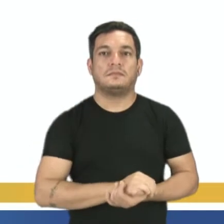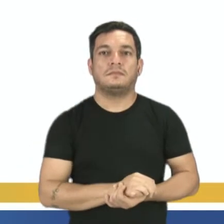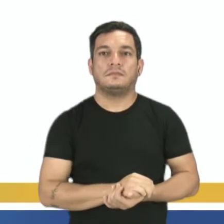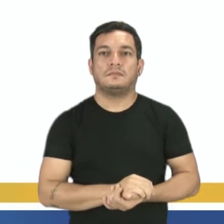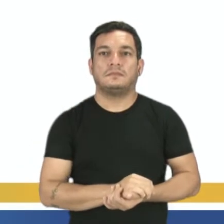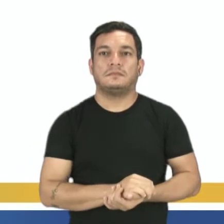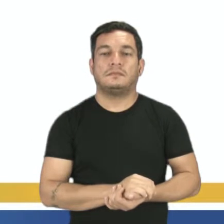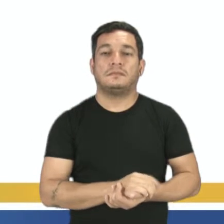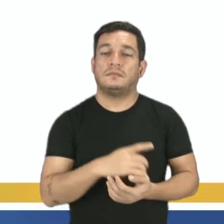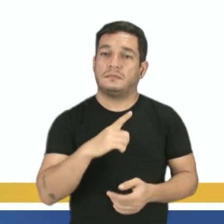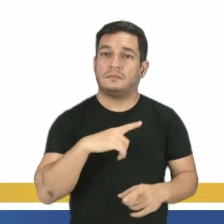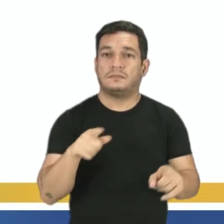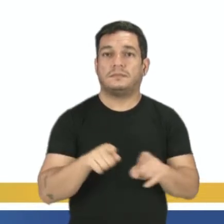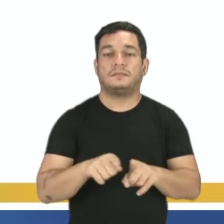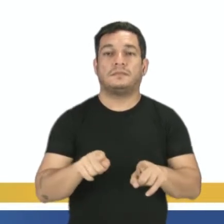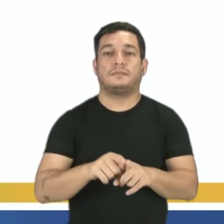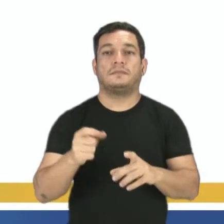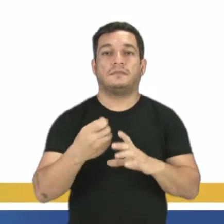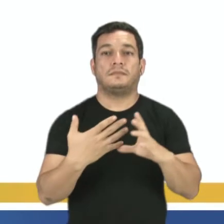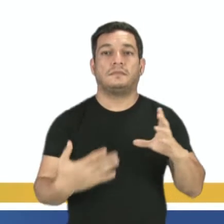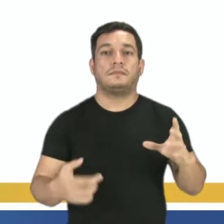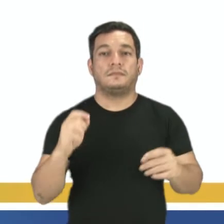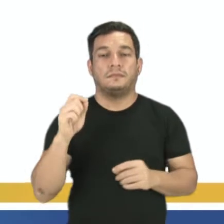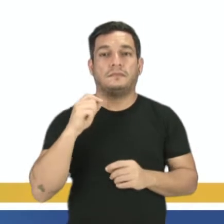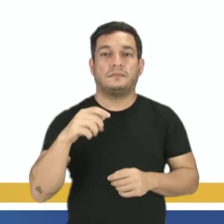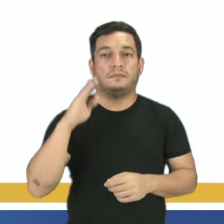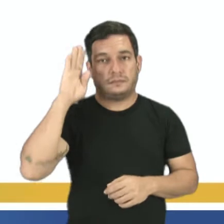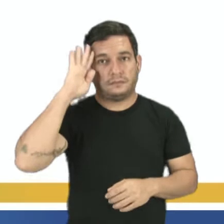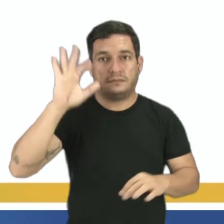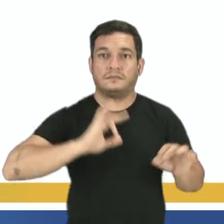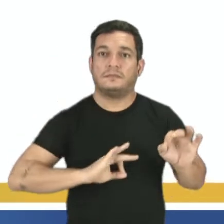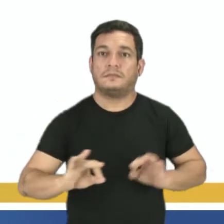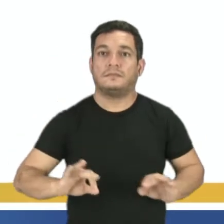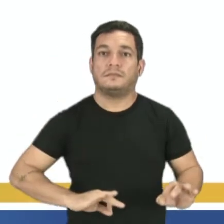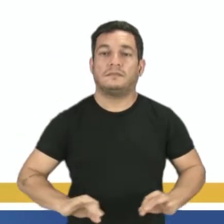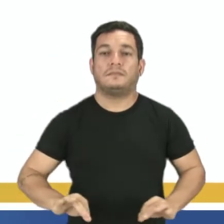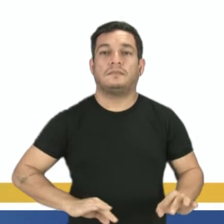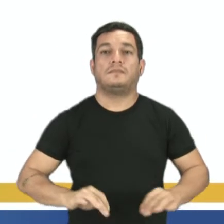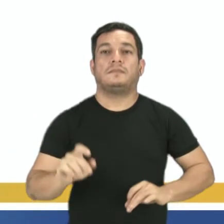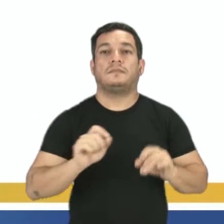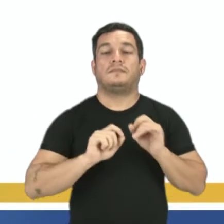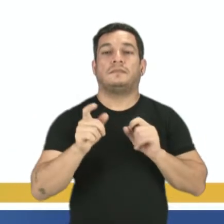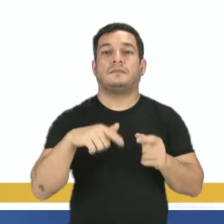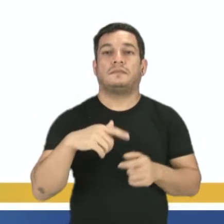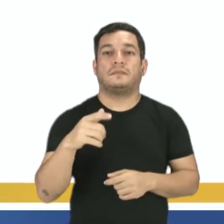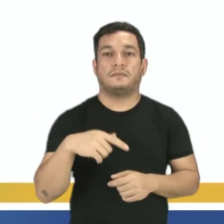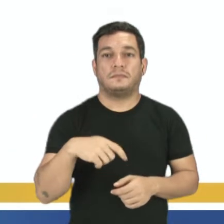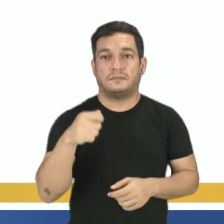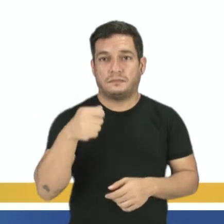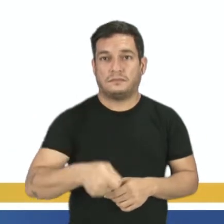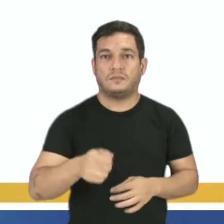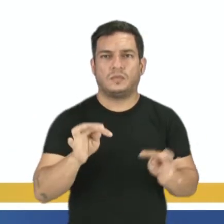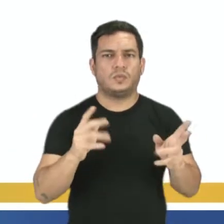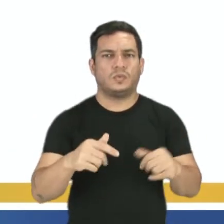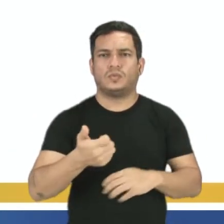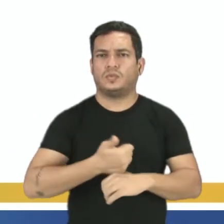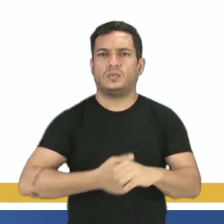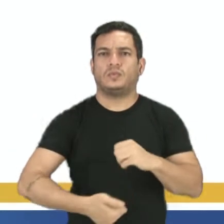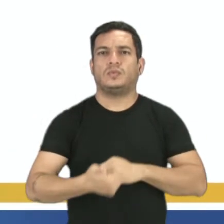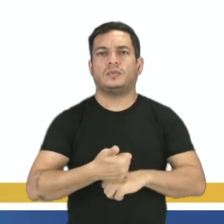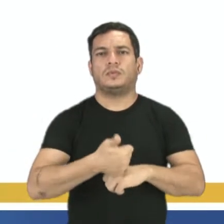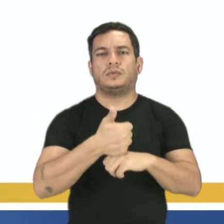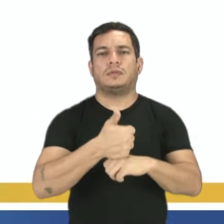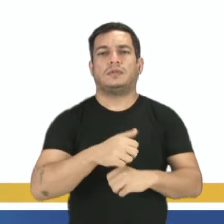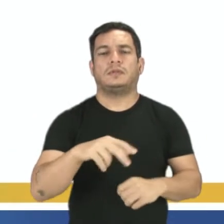Né? Então temos também uma das características, o militarismo por trás desse regime totalitário, ou seja, todo